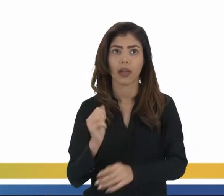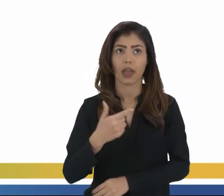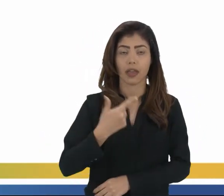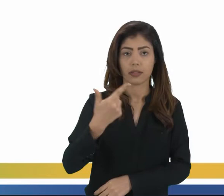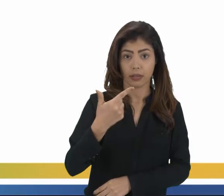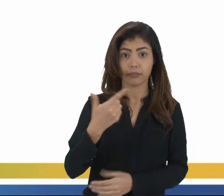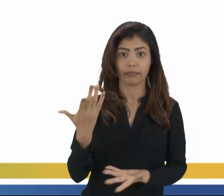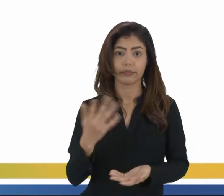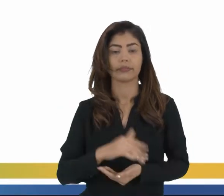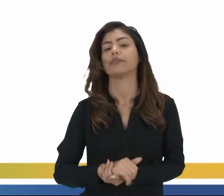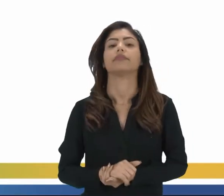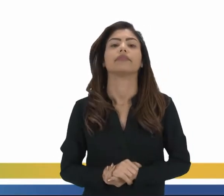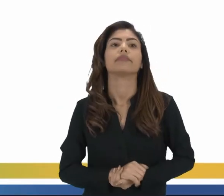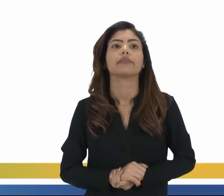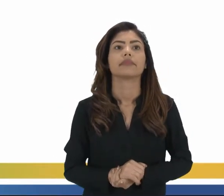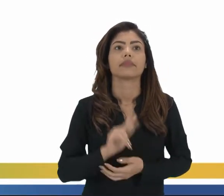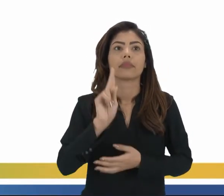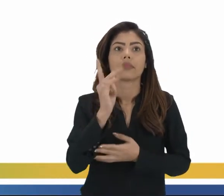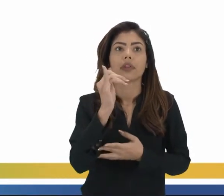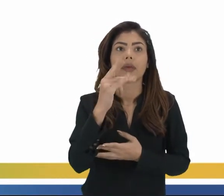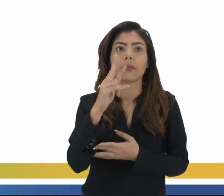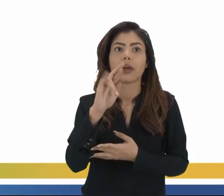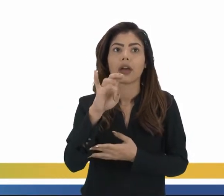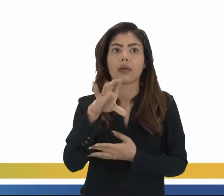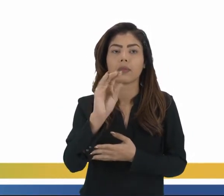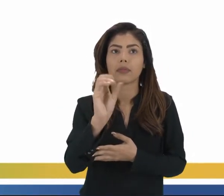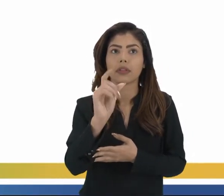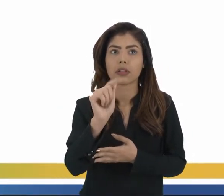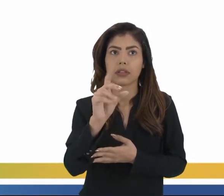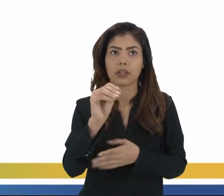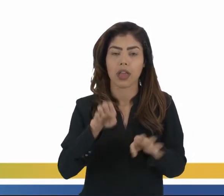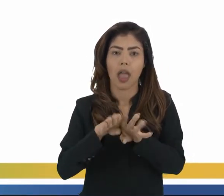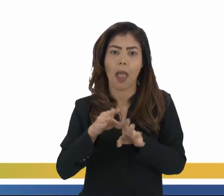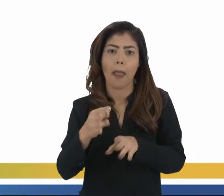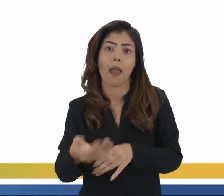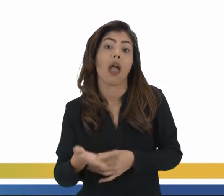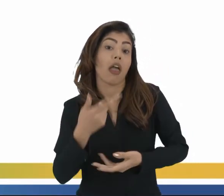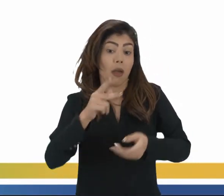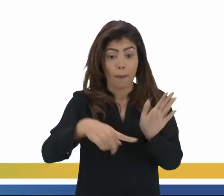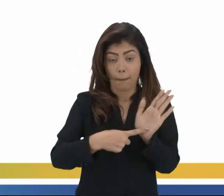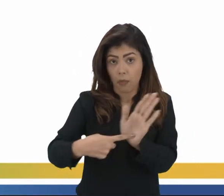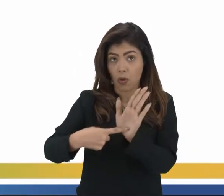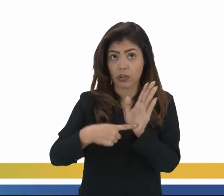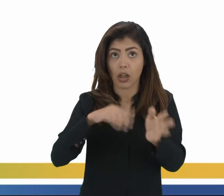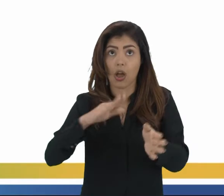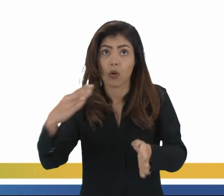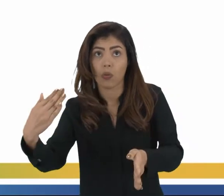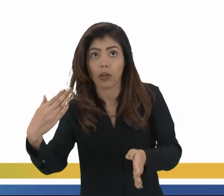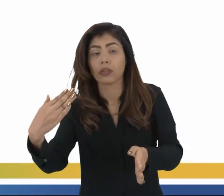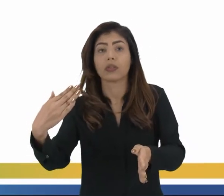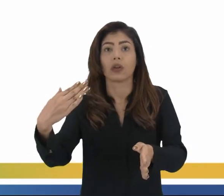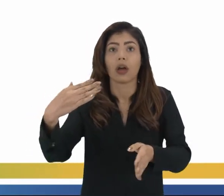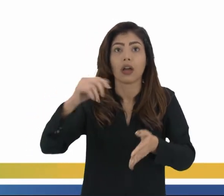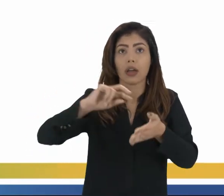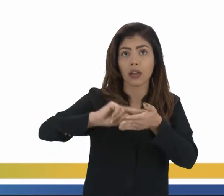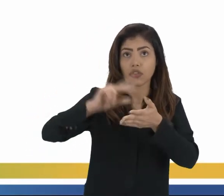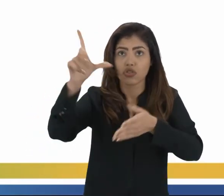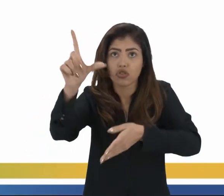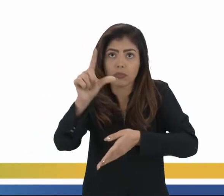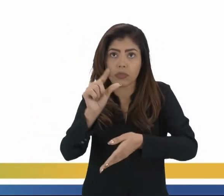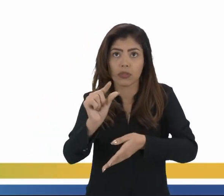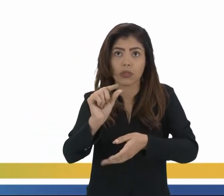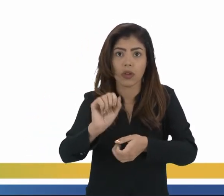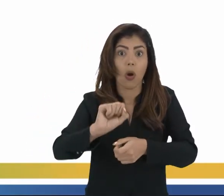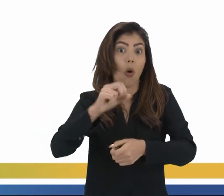figura de linguagem que aparece aí é hipérbole. Se refere a quando se magnifica ou